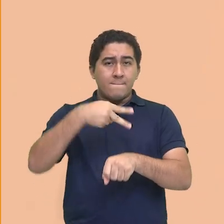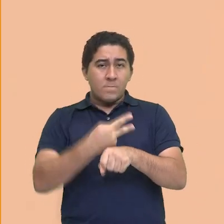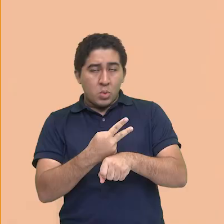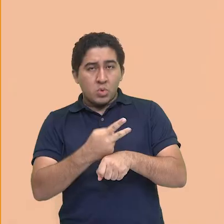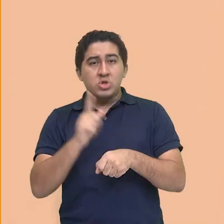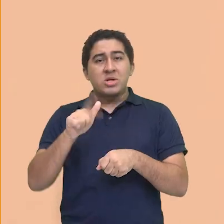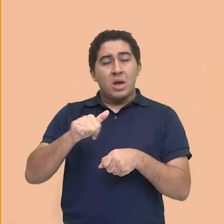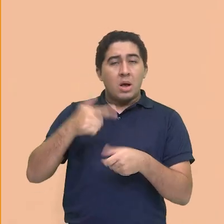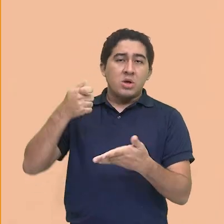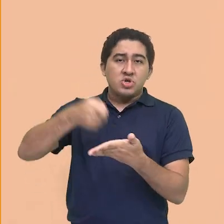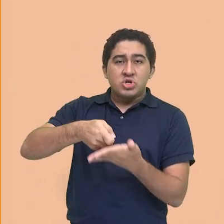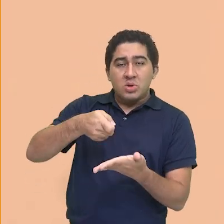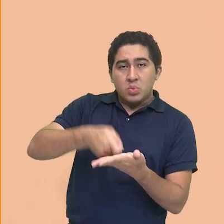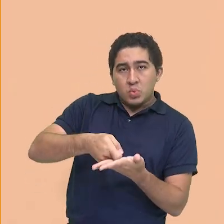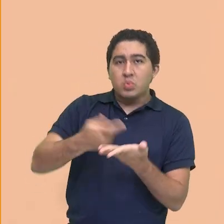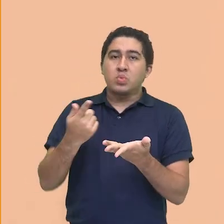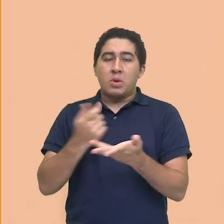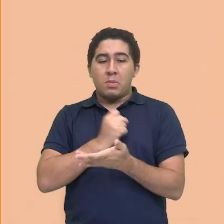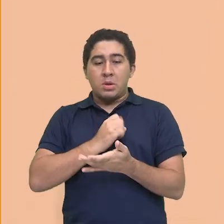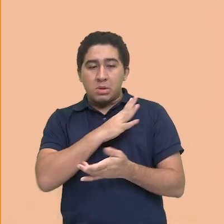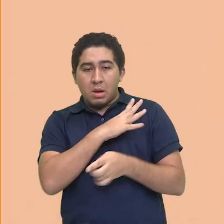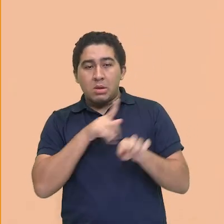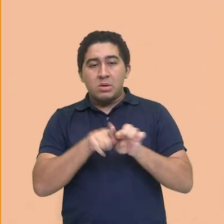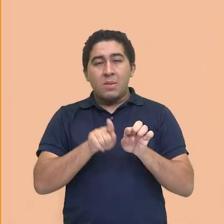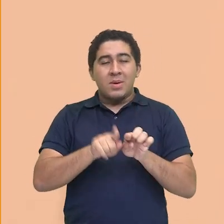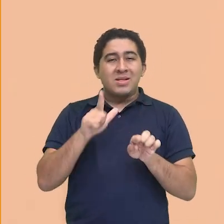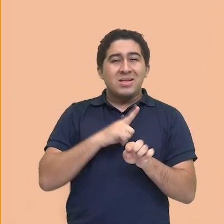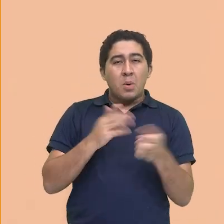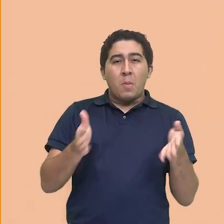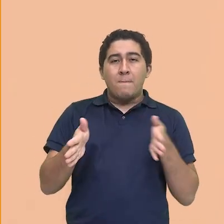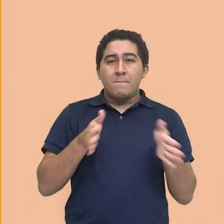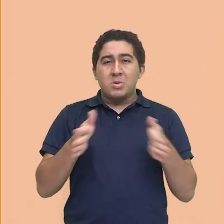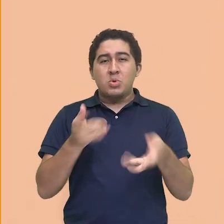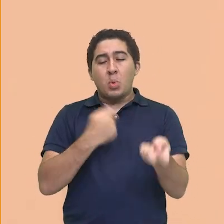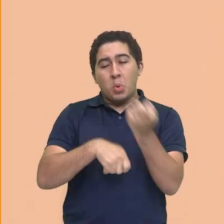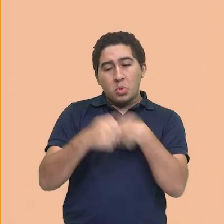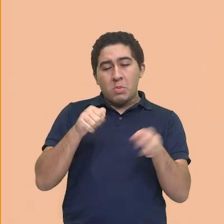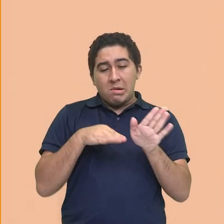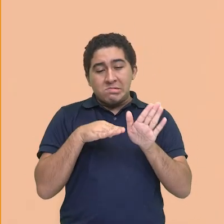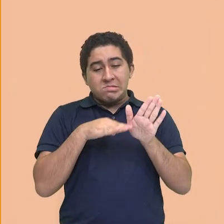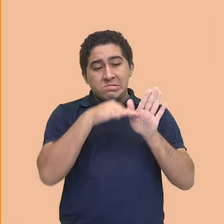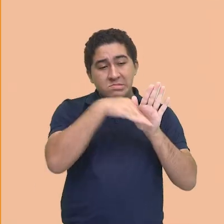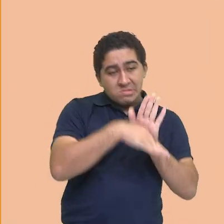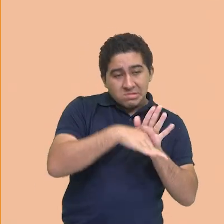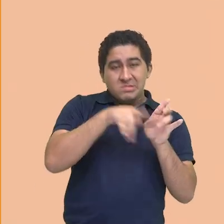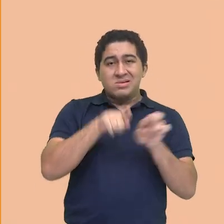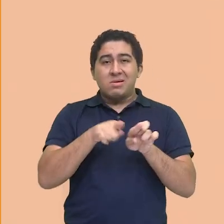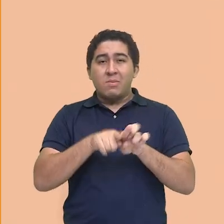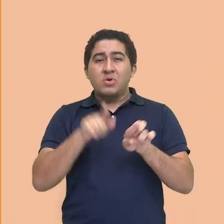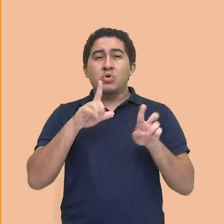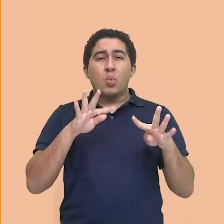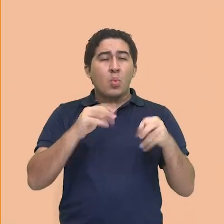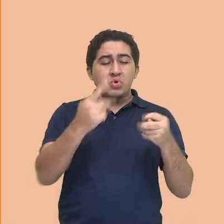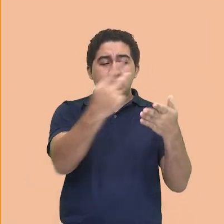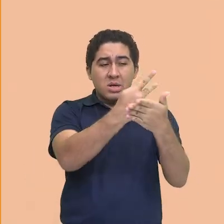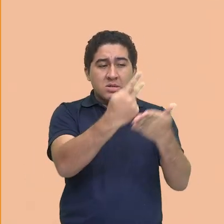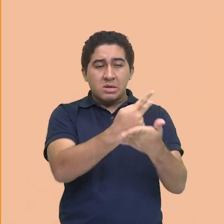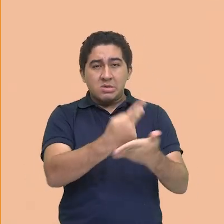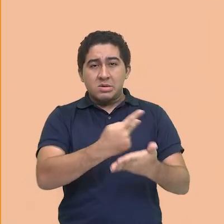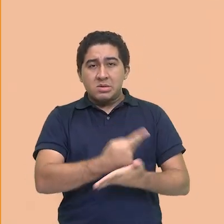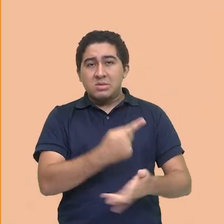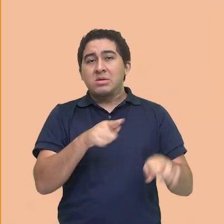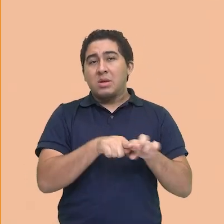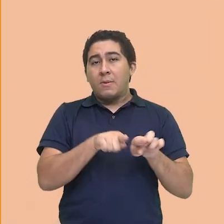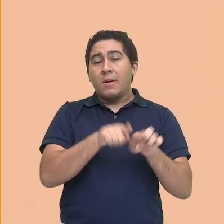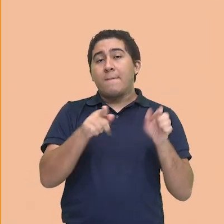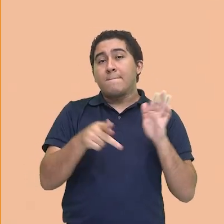ali, né, pegando uma época de superinflação, suas tentativas, né, falhas, contudo tentativas